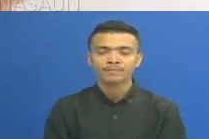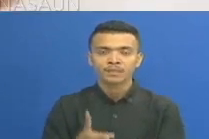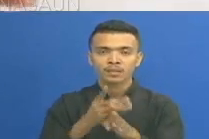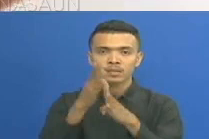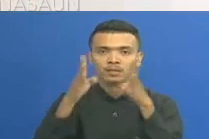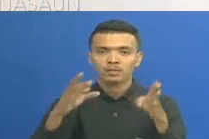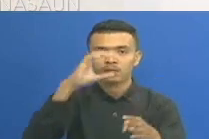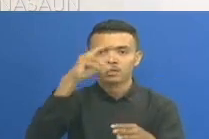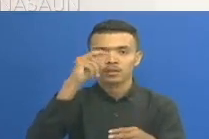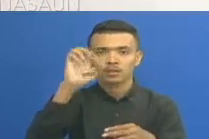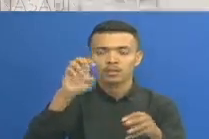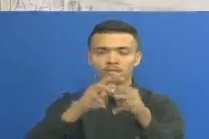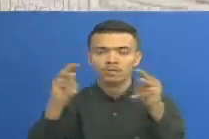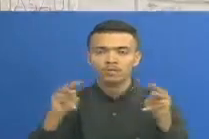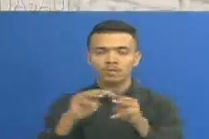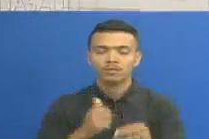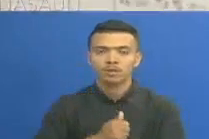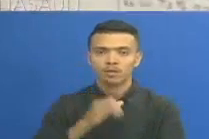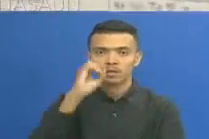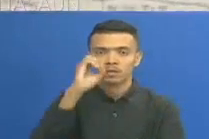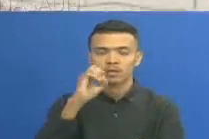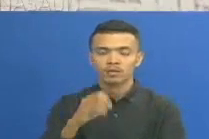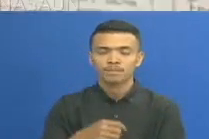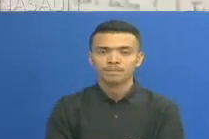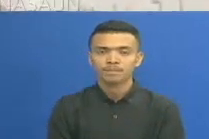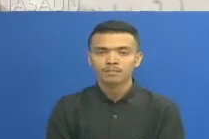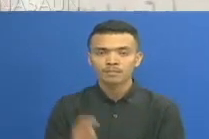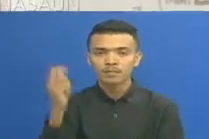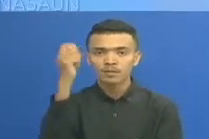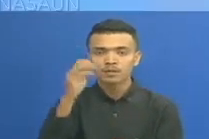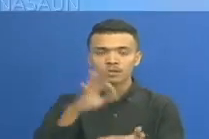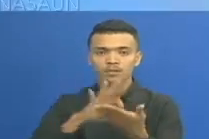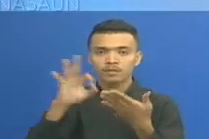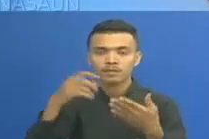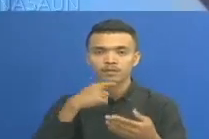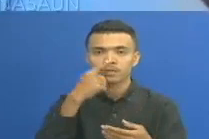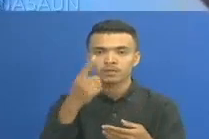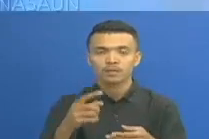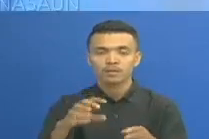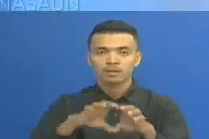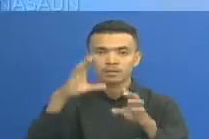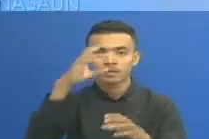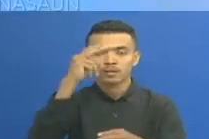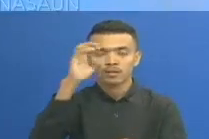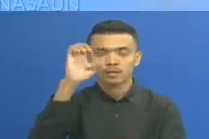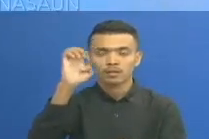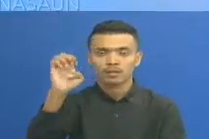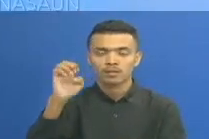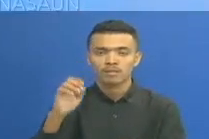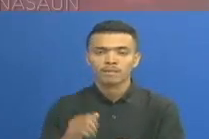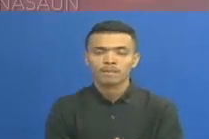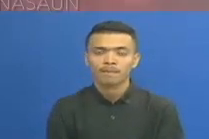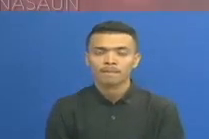Diretor CNE Município Ainaru Feliciano da Costa dos Santos, terça-feira em Hateten, Comissão Nacional Eleição